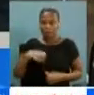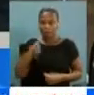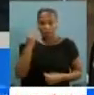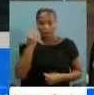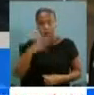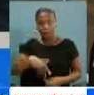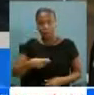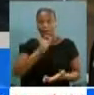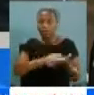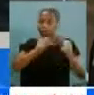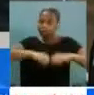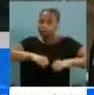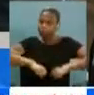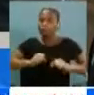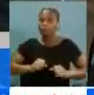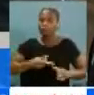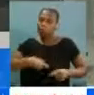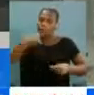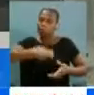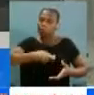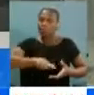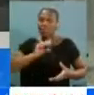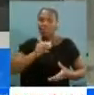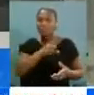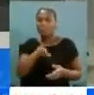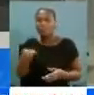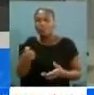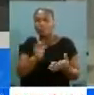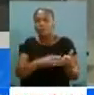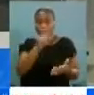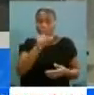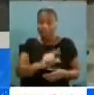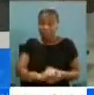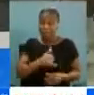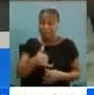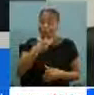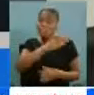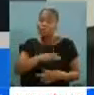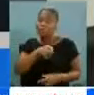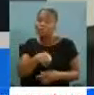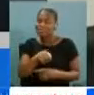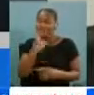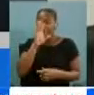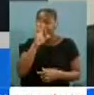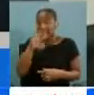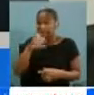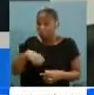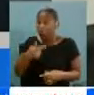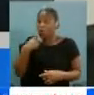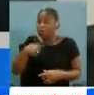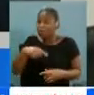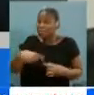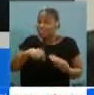assinaram igualmente um acordo de desembolso de 10 milhões de dólares que serão utilizados caso o país